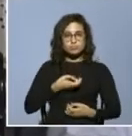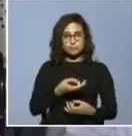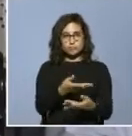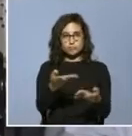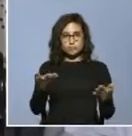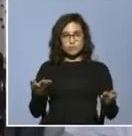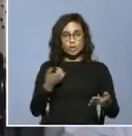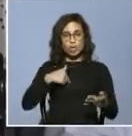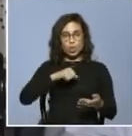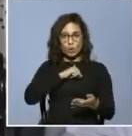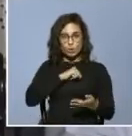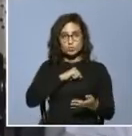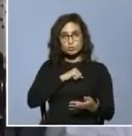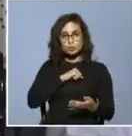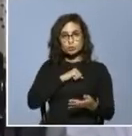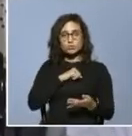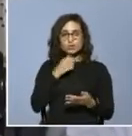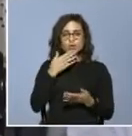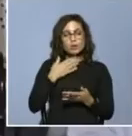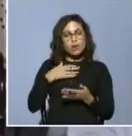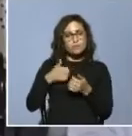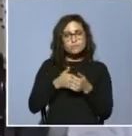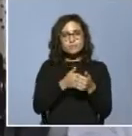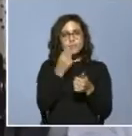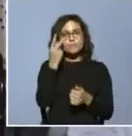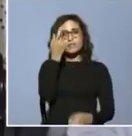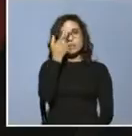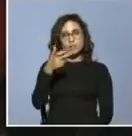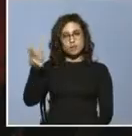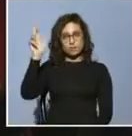nossos pecados e nos conduza à vida eterna.